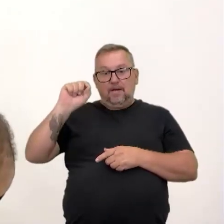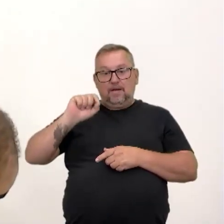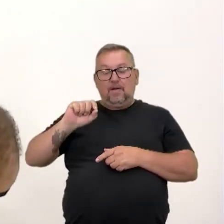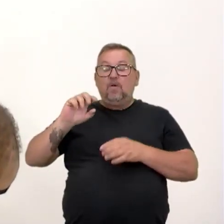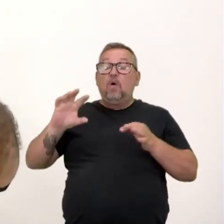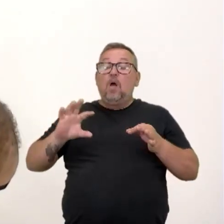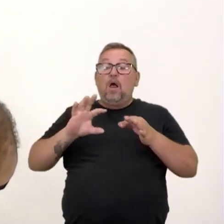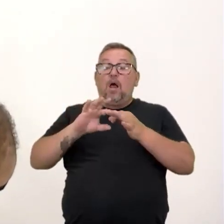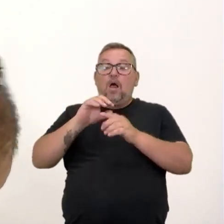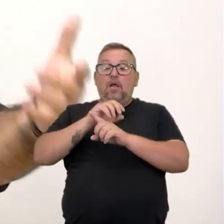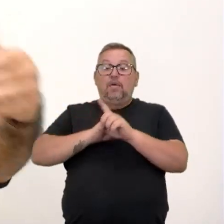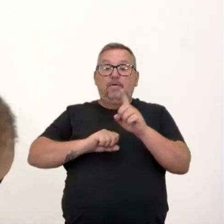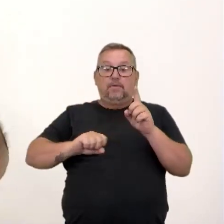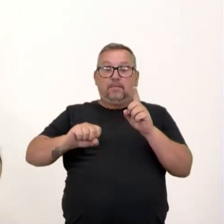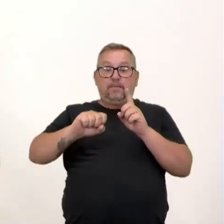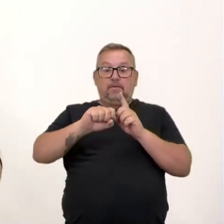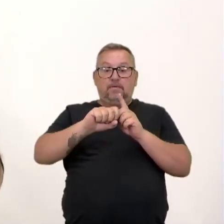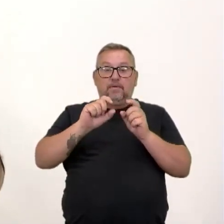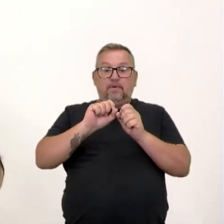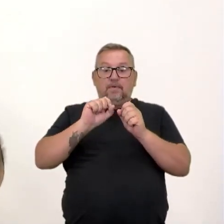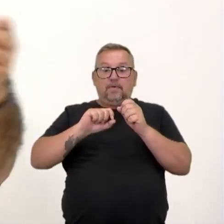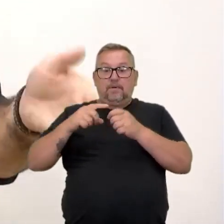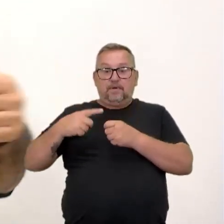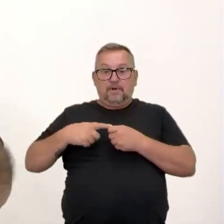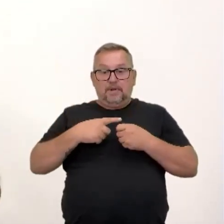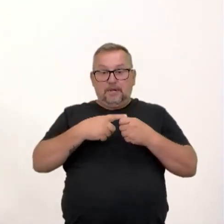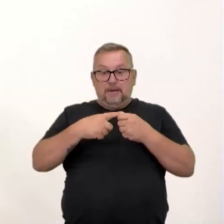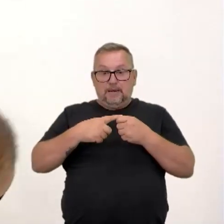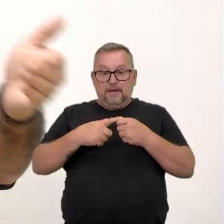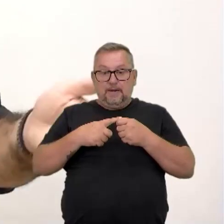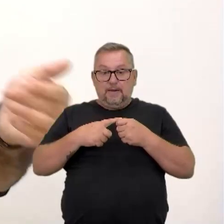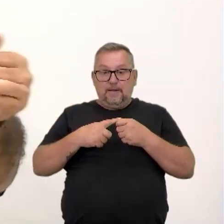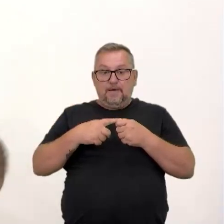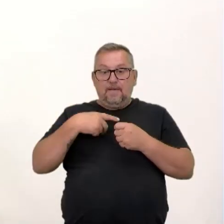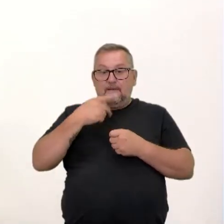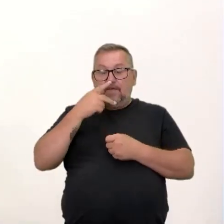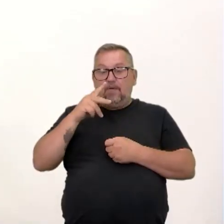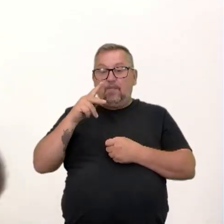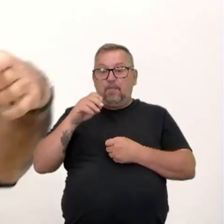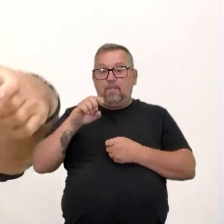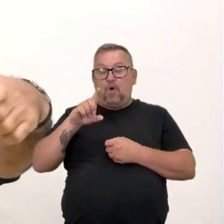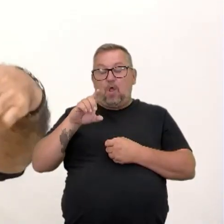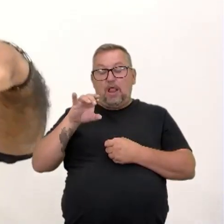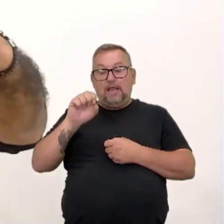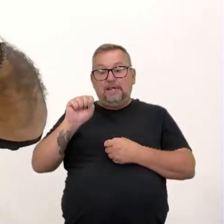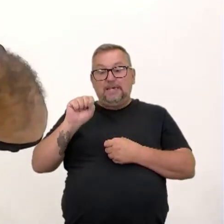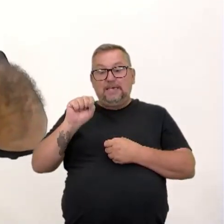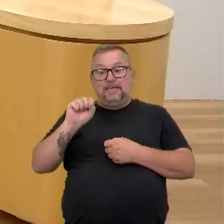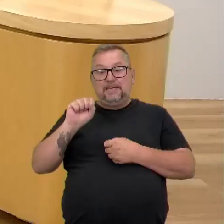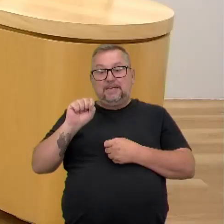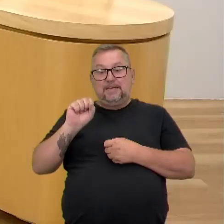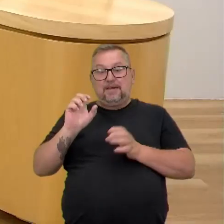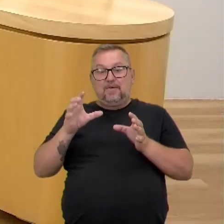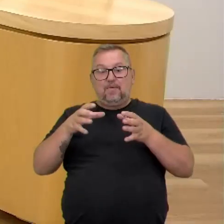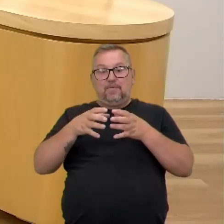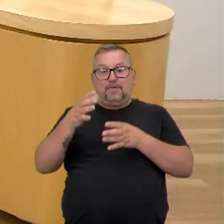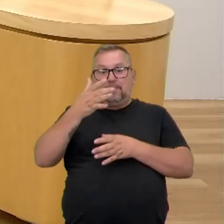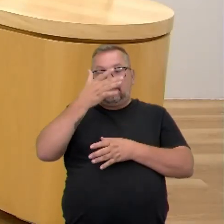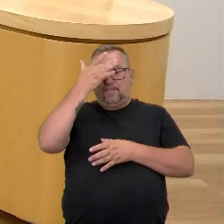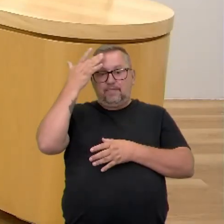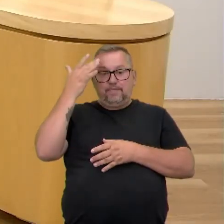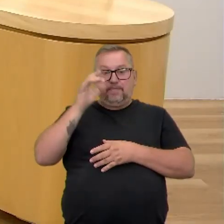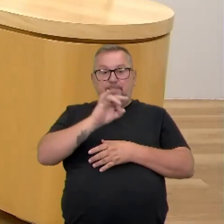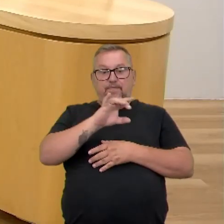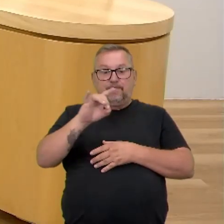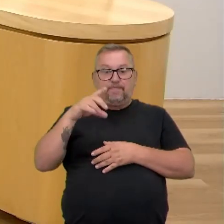Interação social. Isso que faz a cidade. Os gregos chamavam isso de polis, a comunidade das pessoas. Ora, se